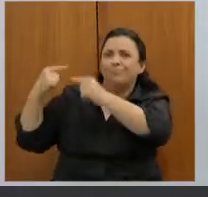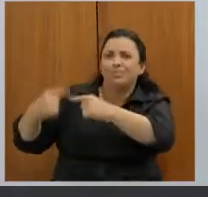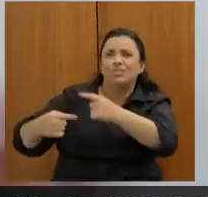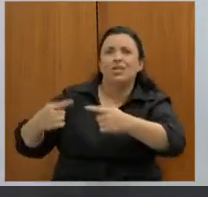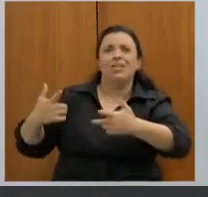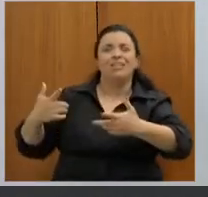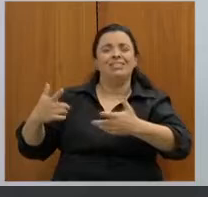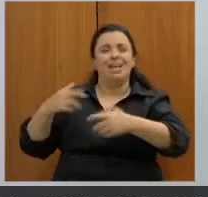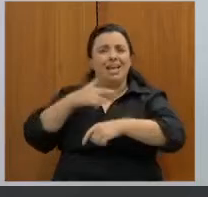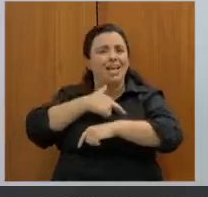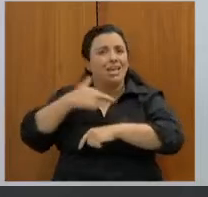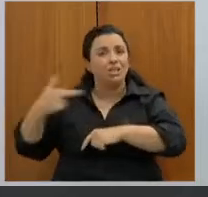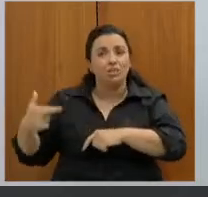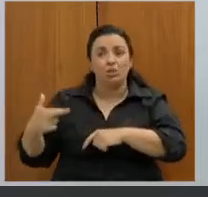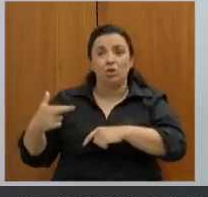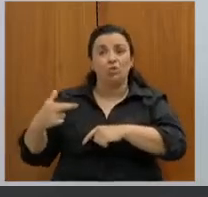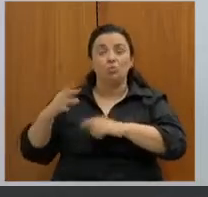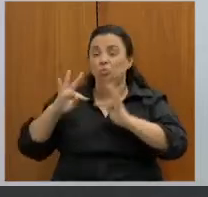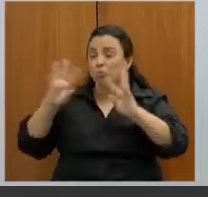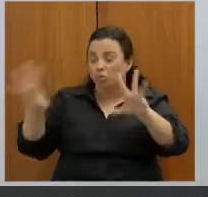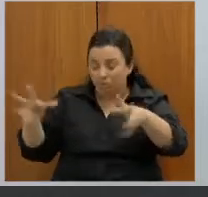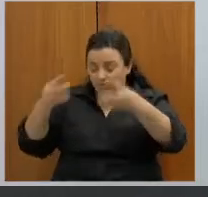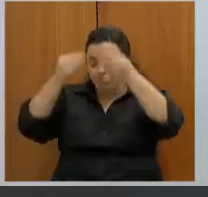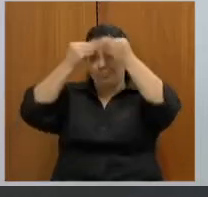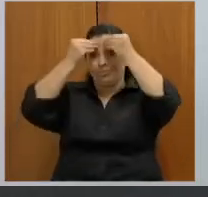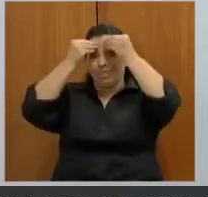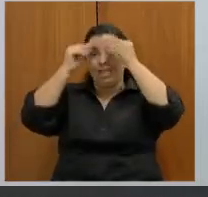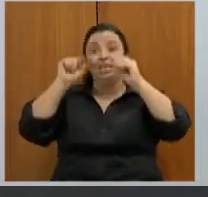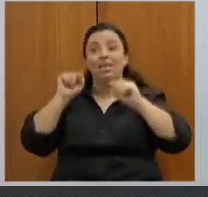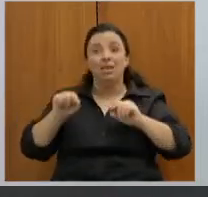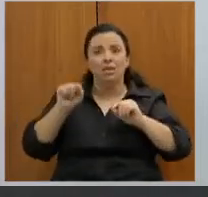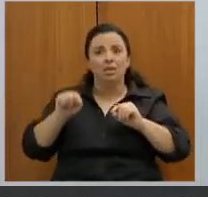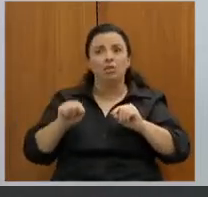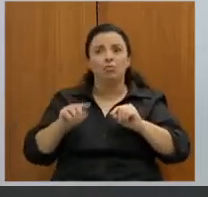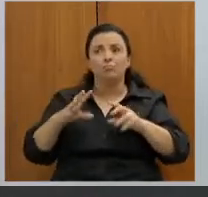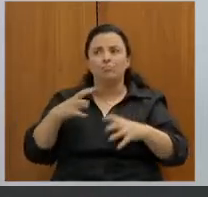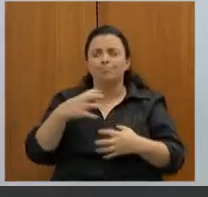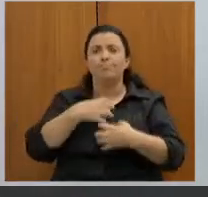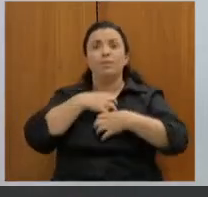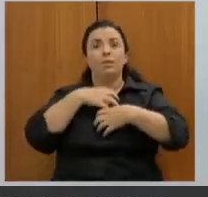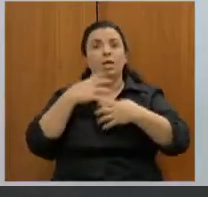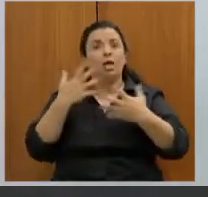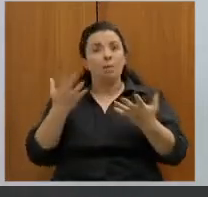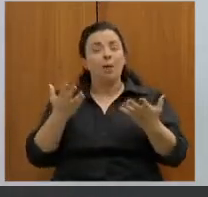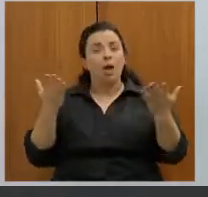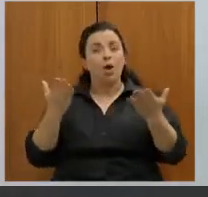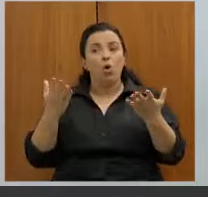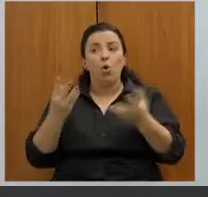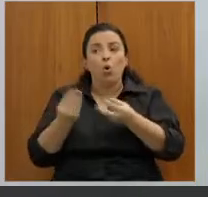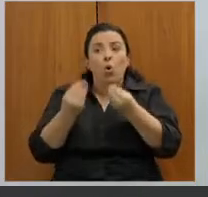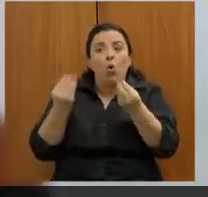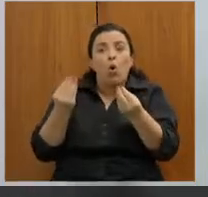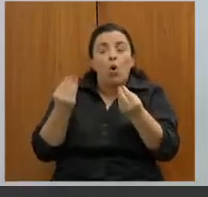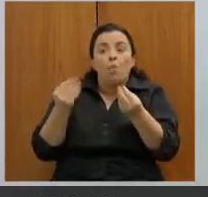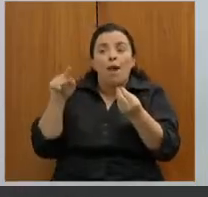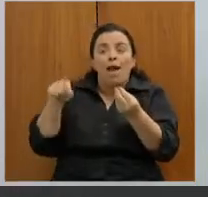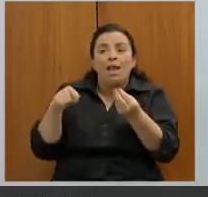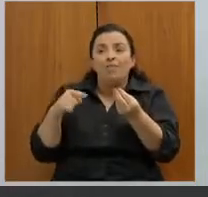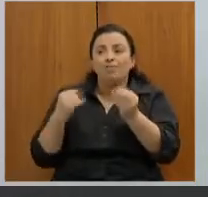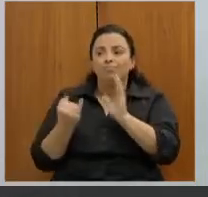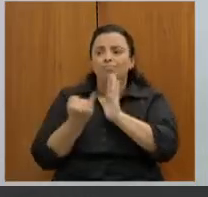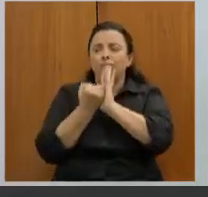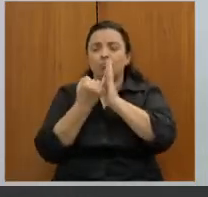isso tudo impacta né na maneira a qual essas mulheres vão vão se identificar